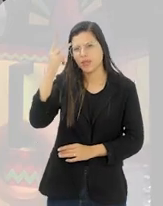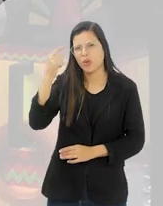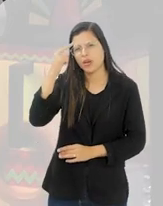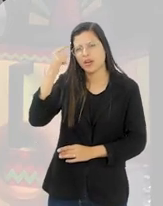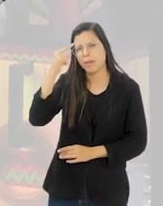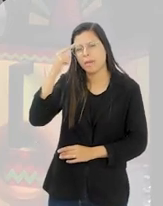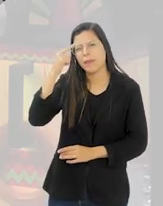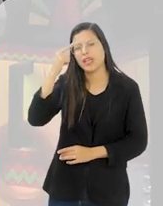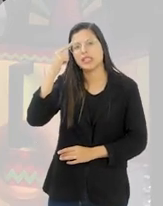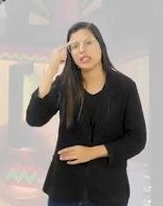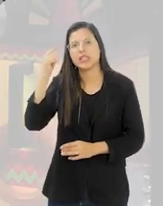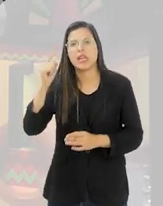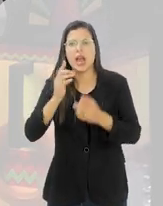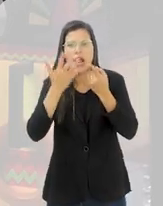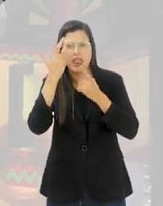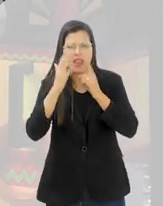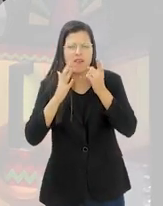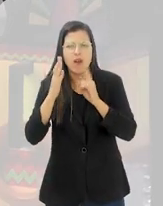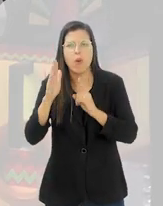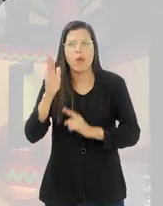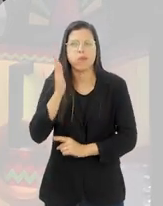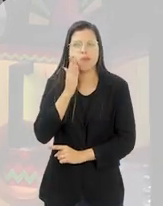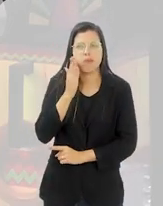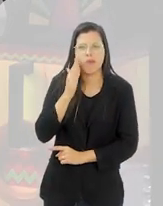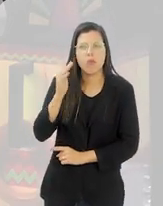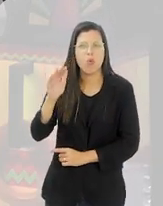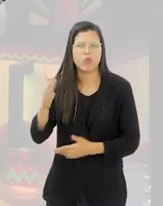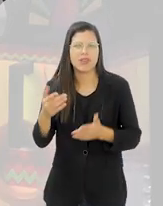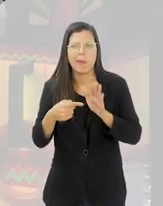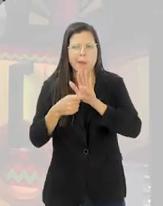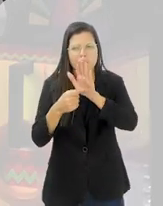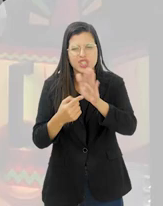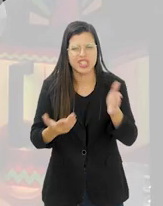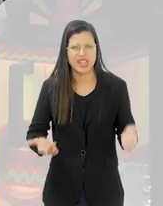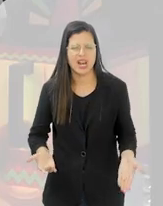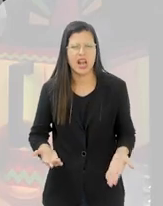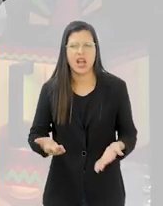pensa que carnaval é para bunda de fora ou outra coisa.